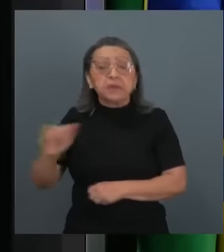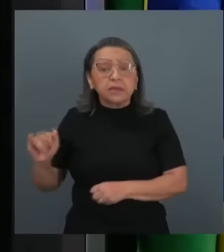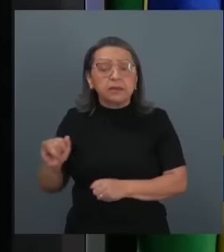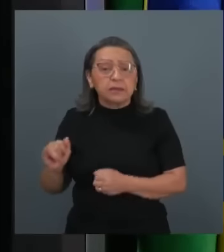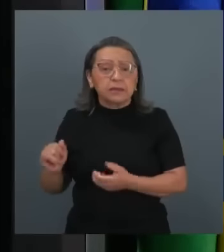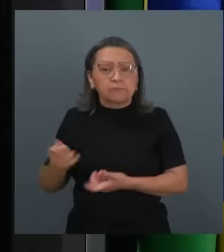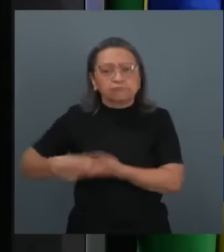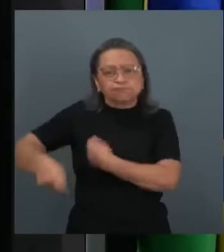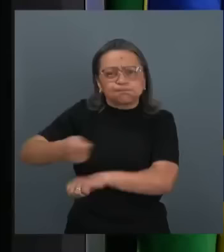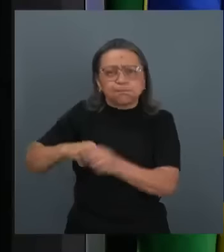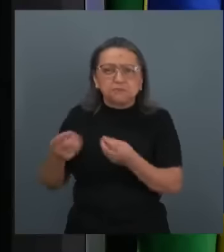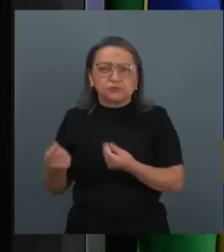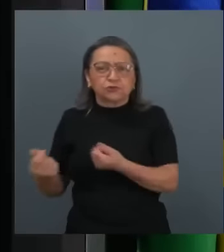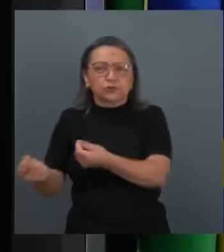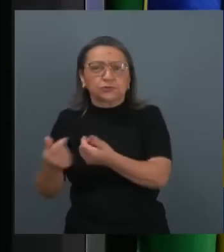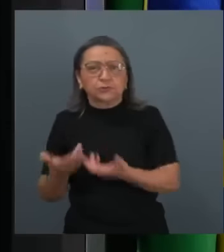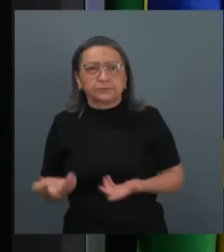só,